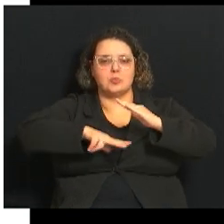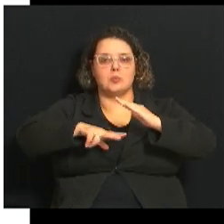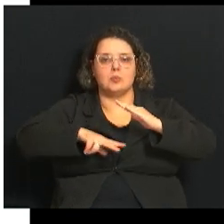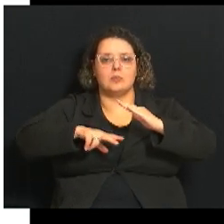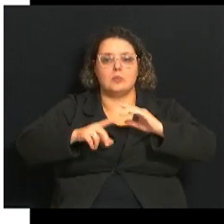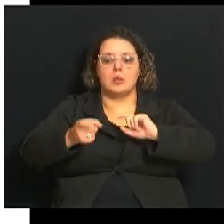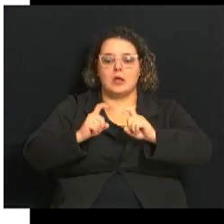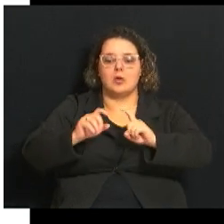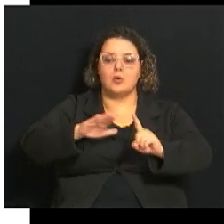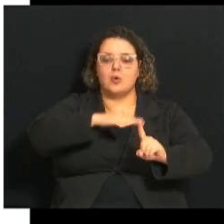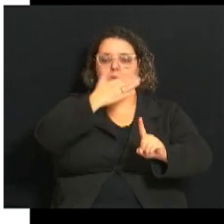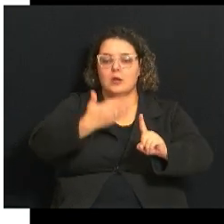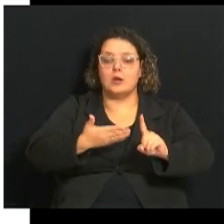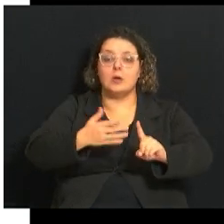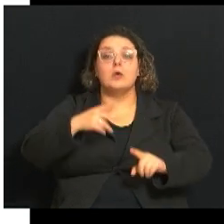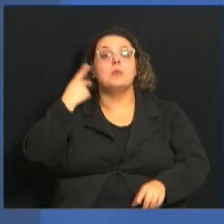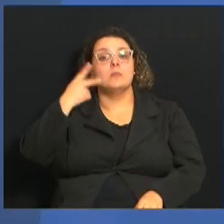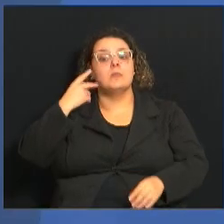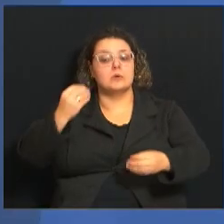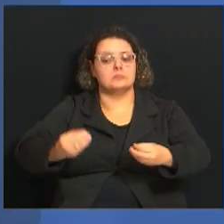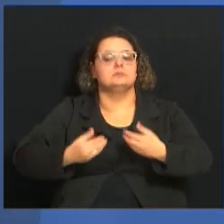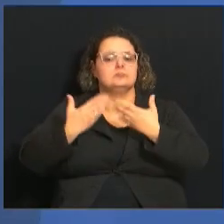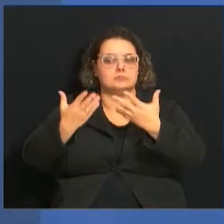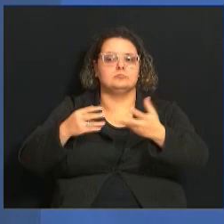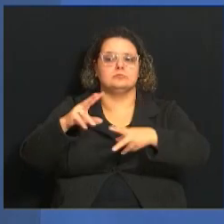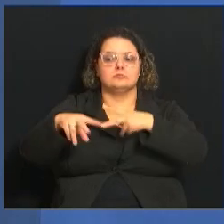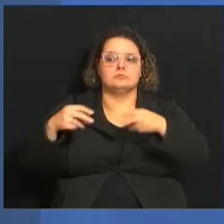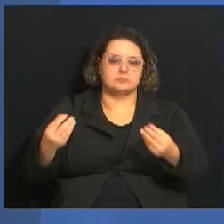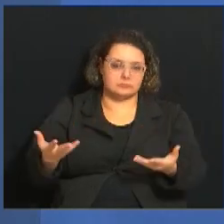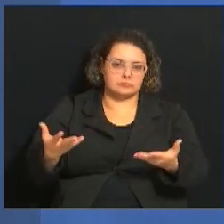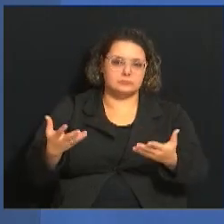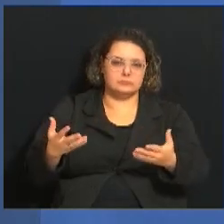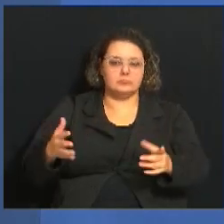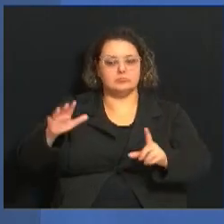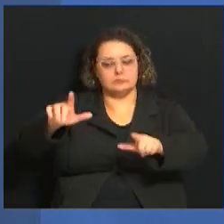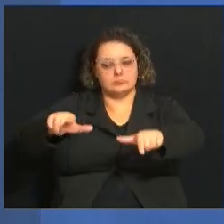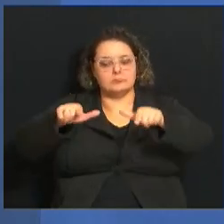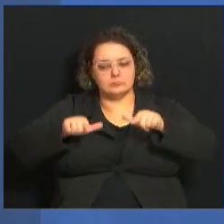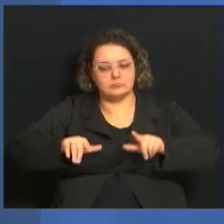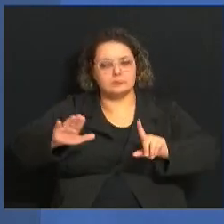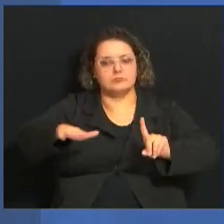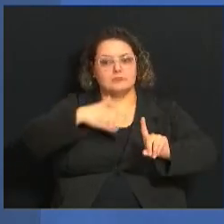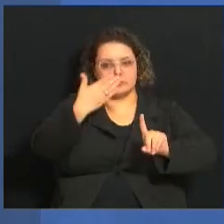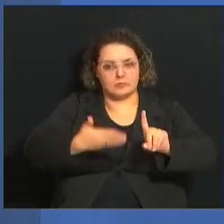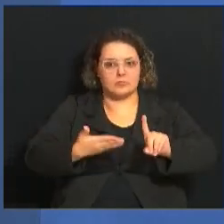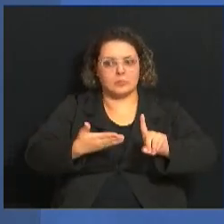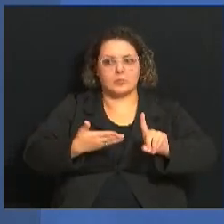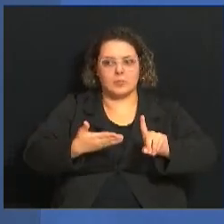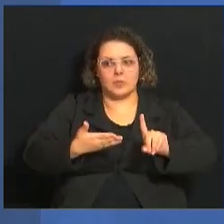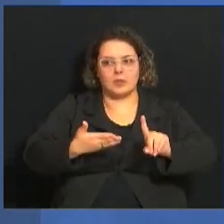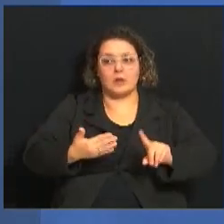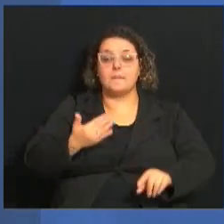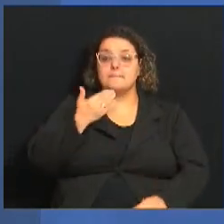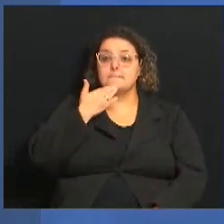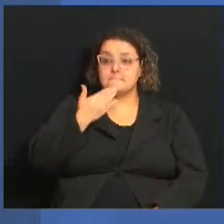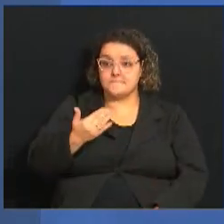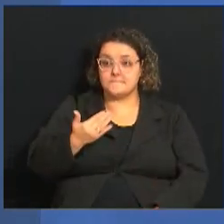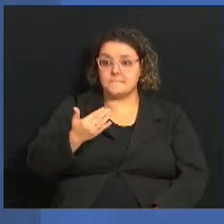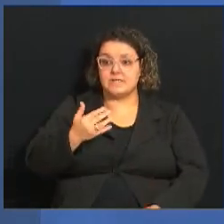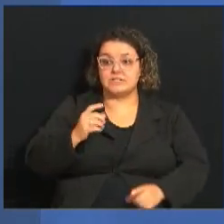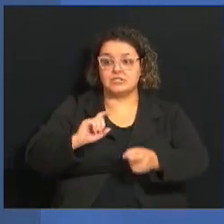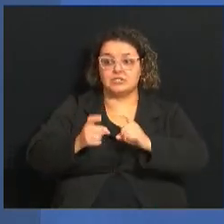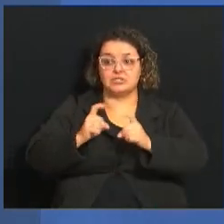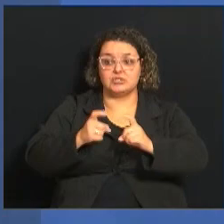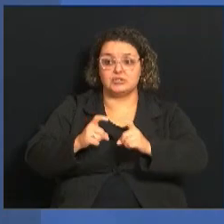quando o vereador faz uma homenagem a uma personalidade, mas ele faz o pedido para que essa reunião seja